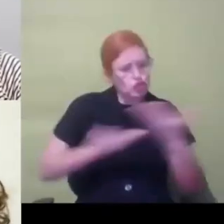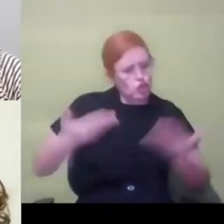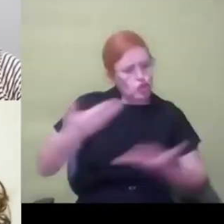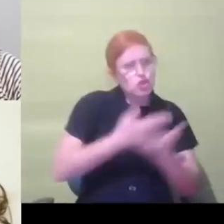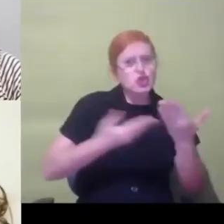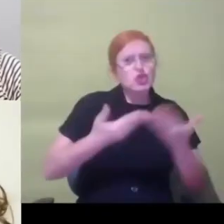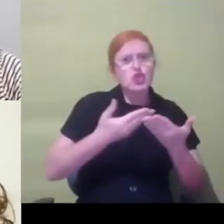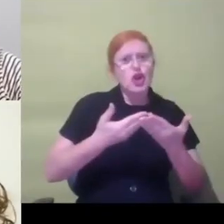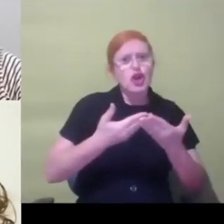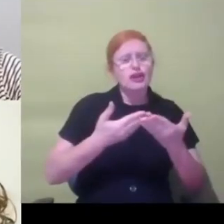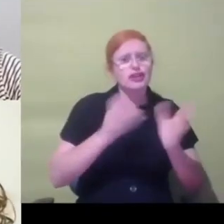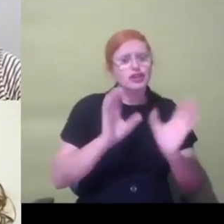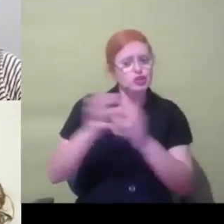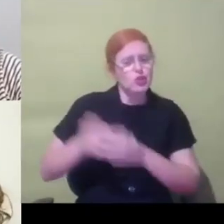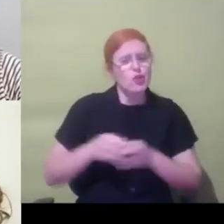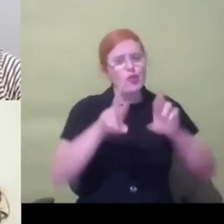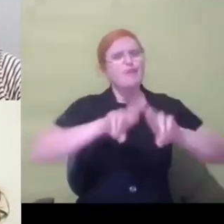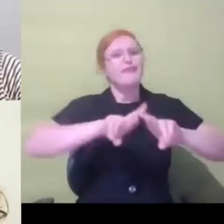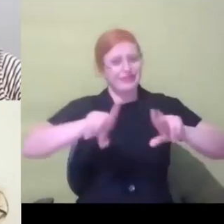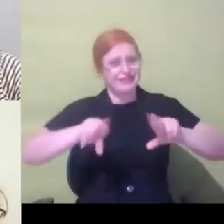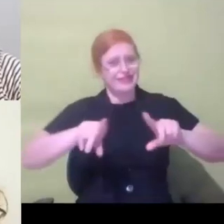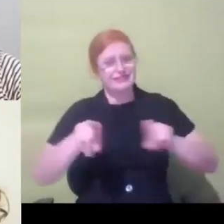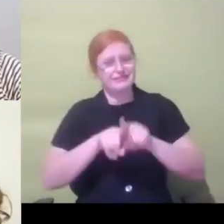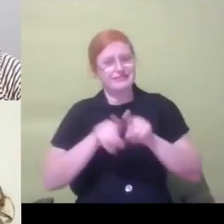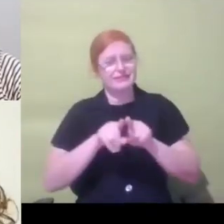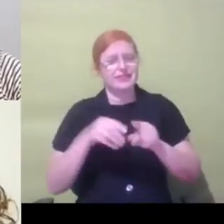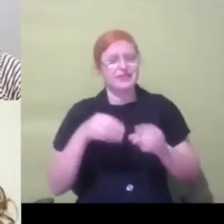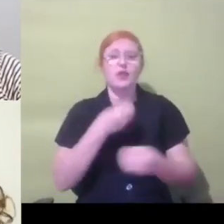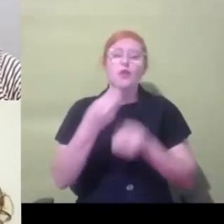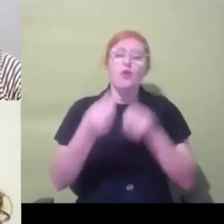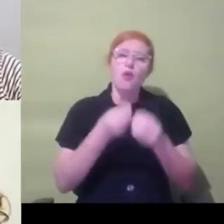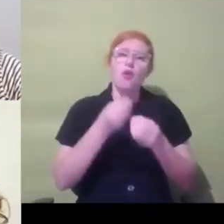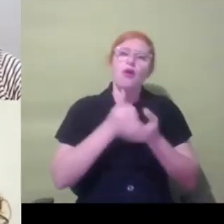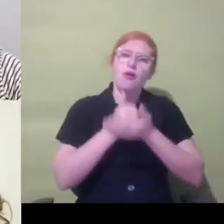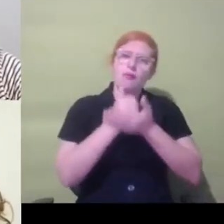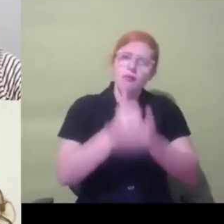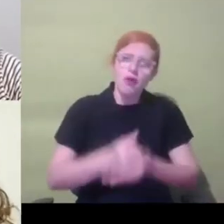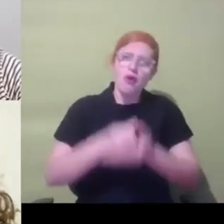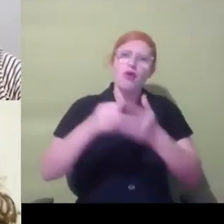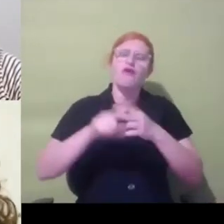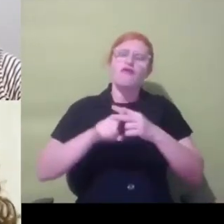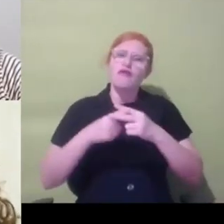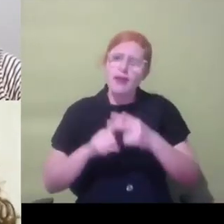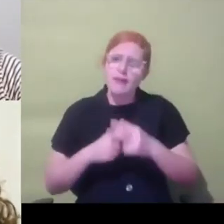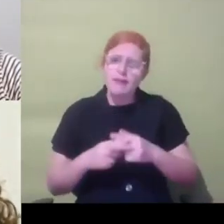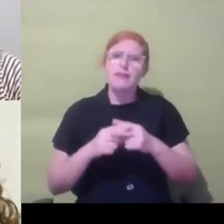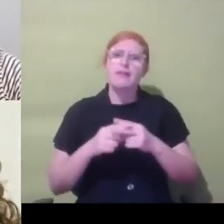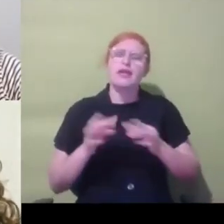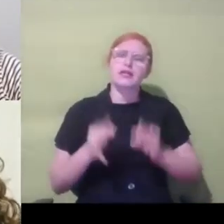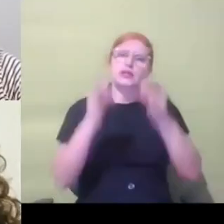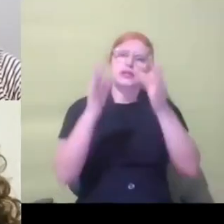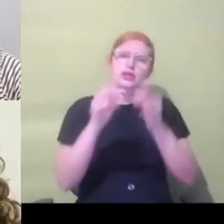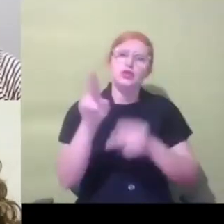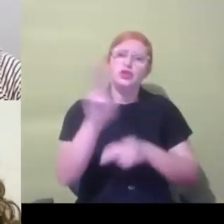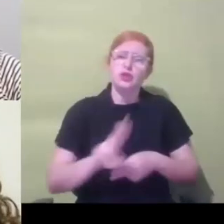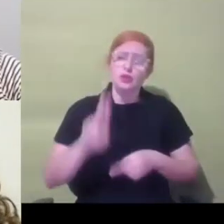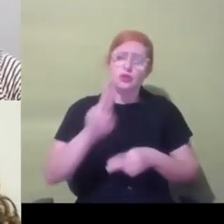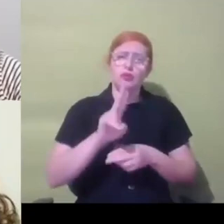diferenças, né? Então, pensar sobre quais são os suportes que a gente usa, quais são as ferramentas digitais que a gente